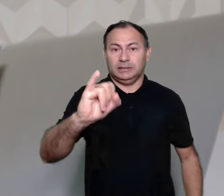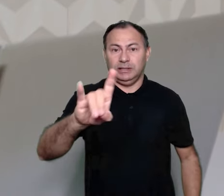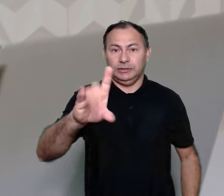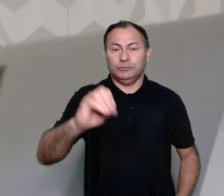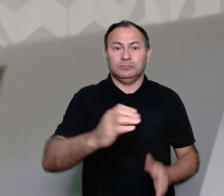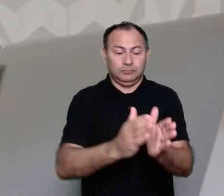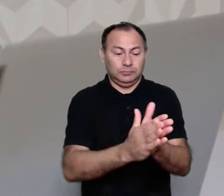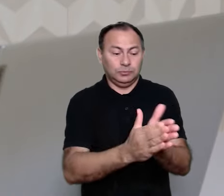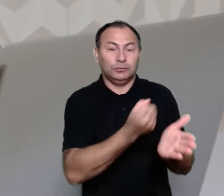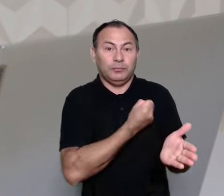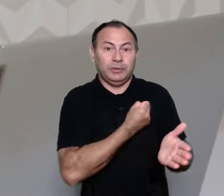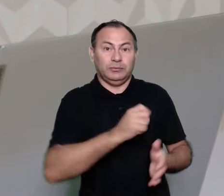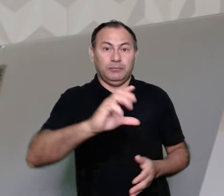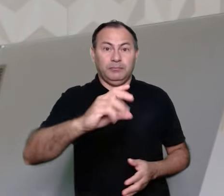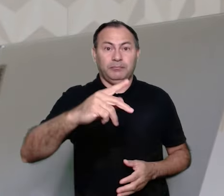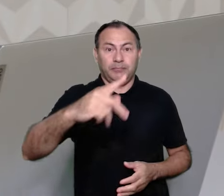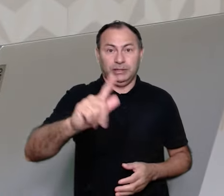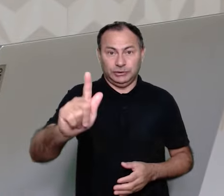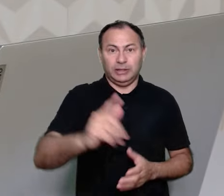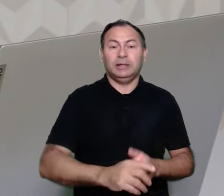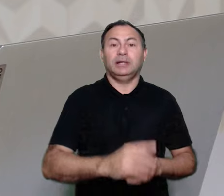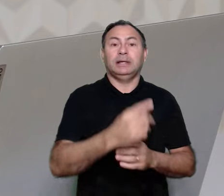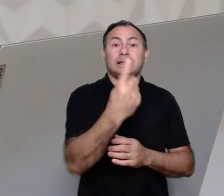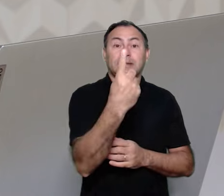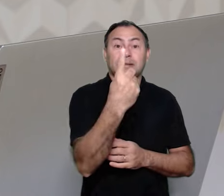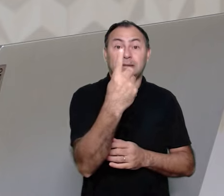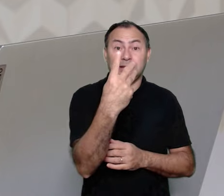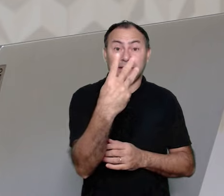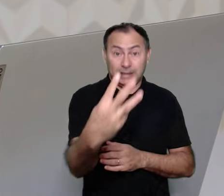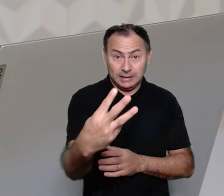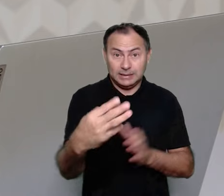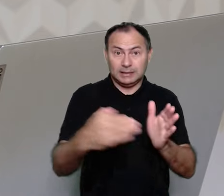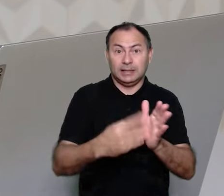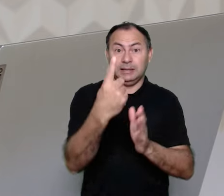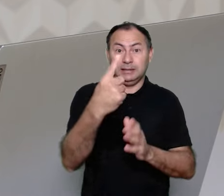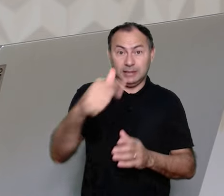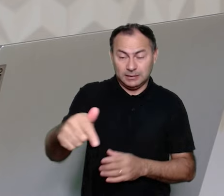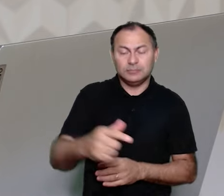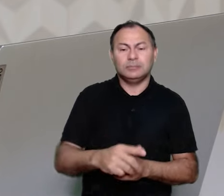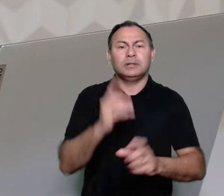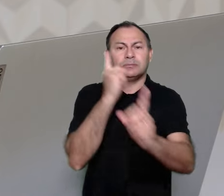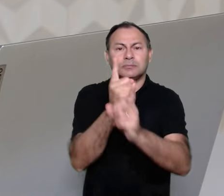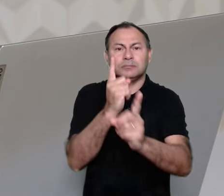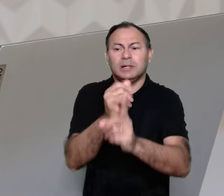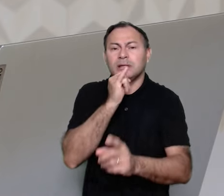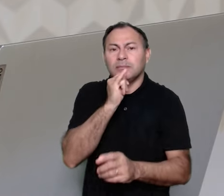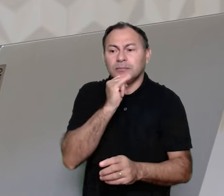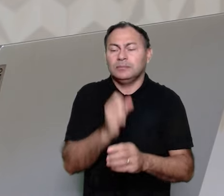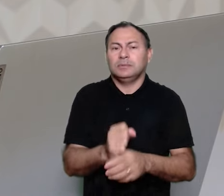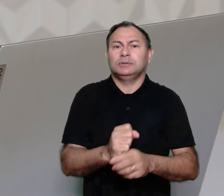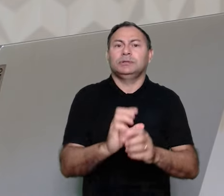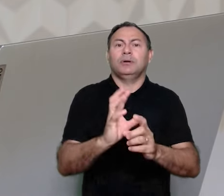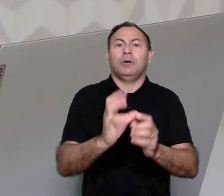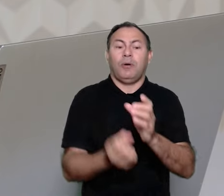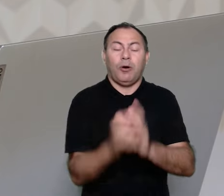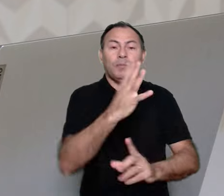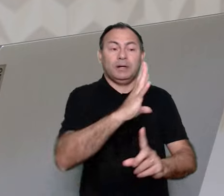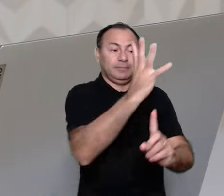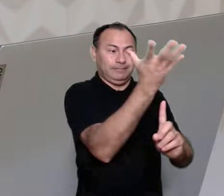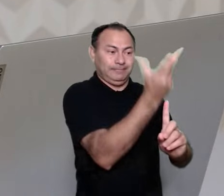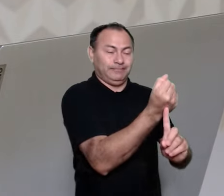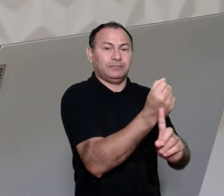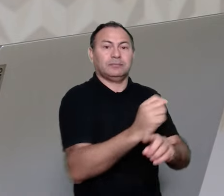página 13 a 17, você vai encontrar vários exemplos de obras de